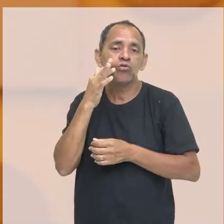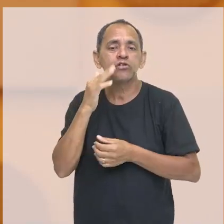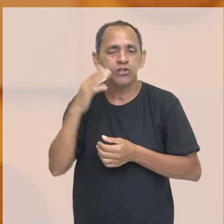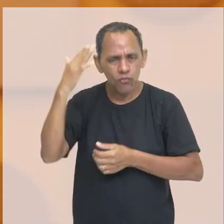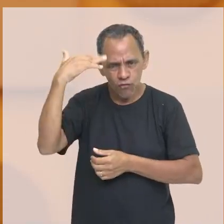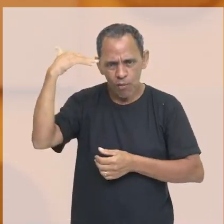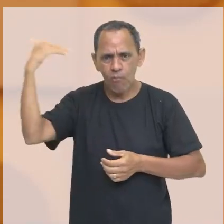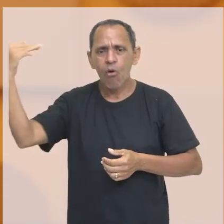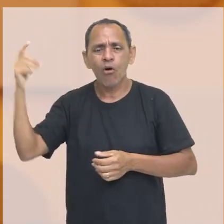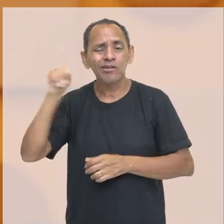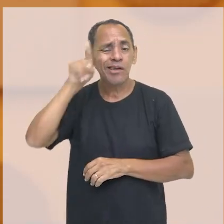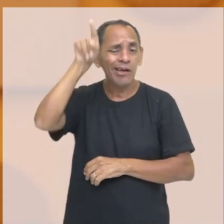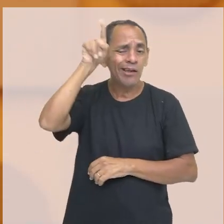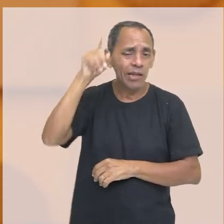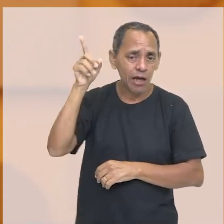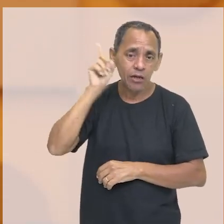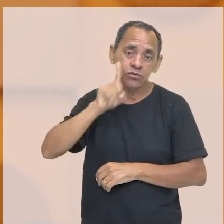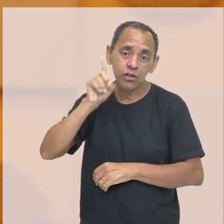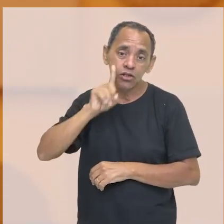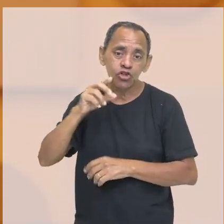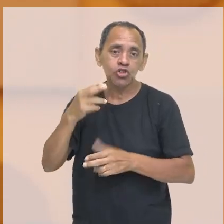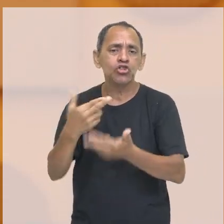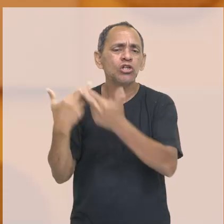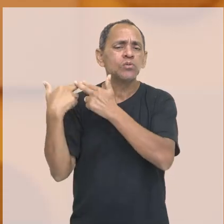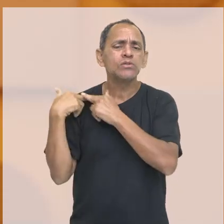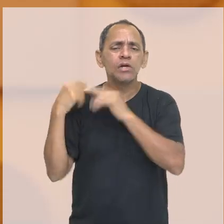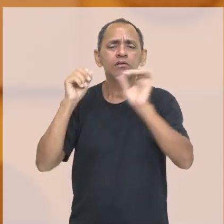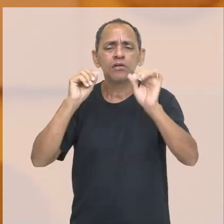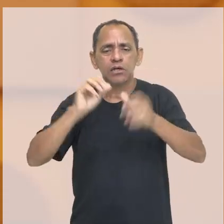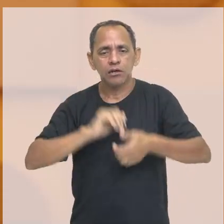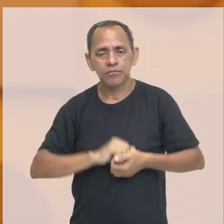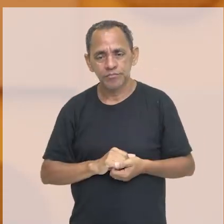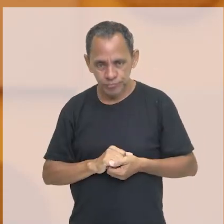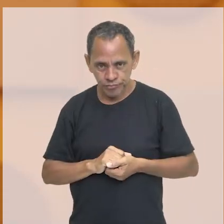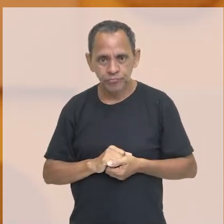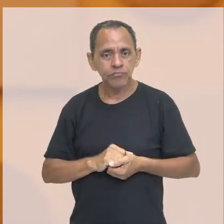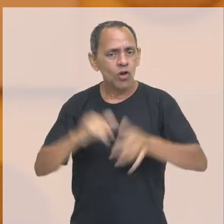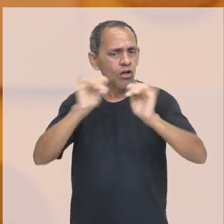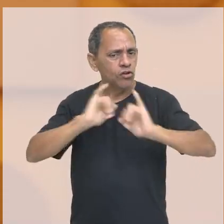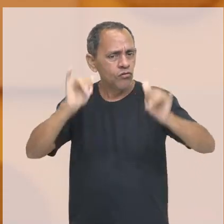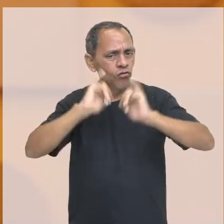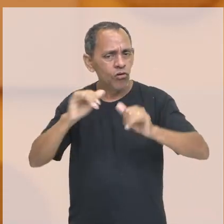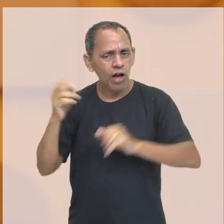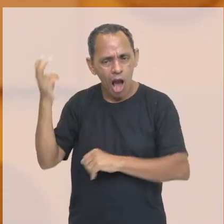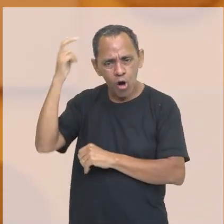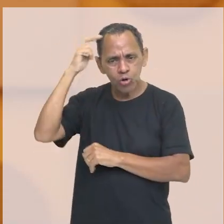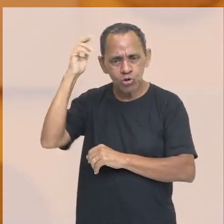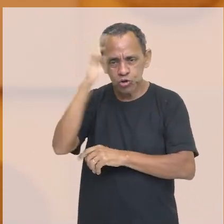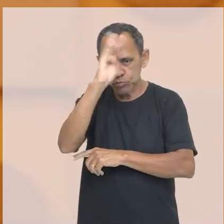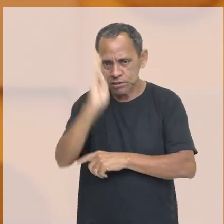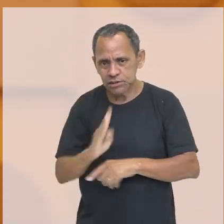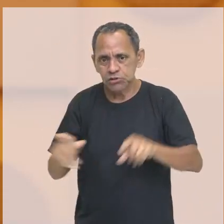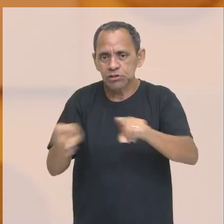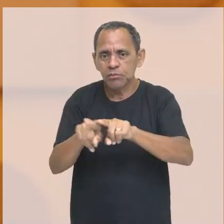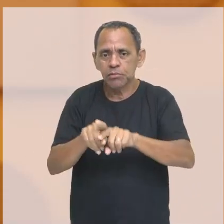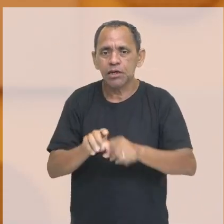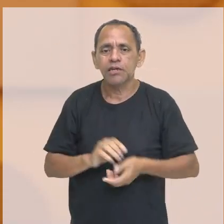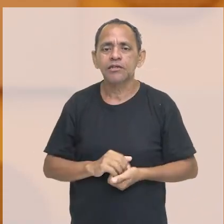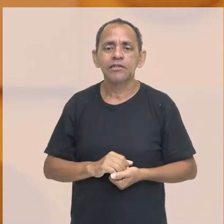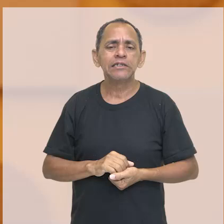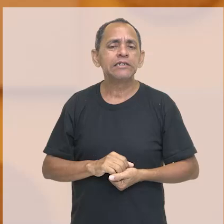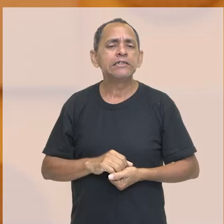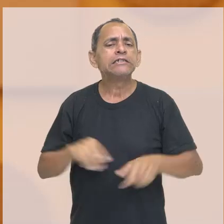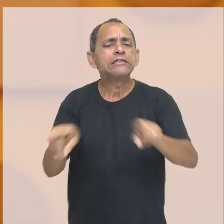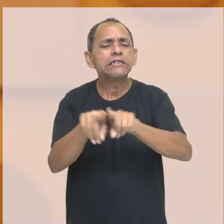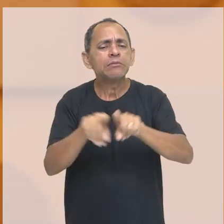sucesso nos Estados Unidos, que foi responsável por, de certa forma, fazer propaganda da cultura brasileira. O próprio Zé